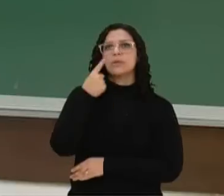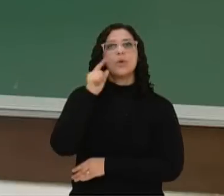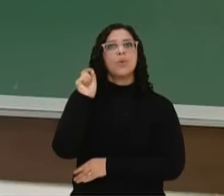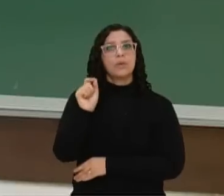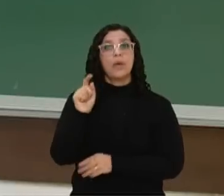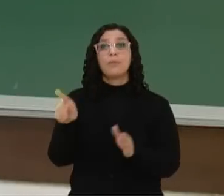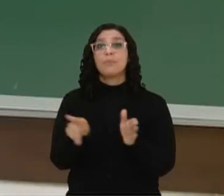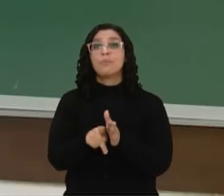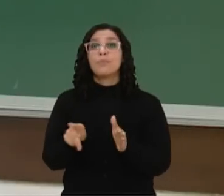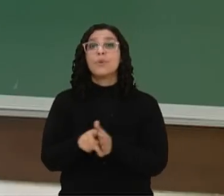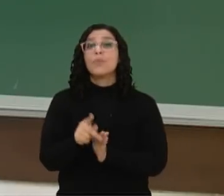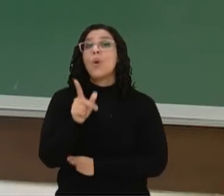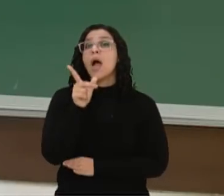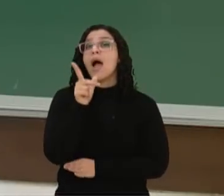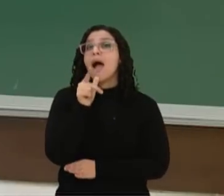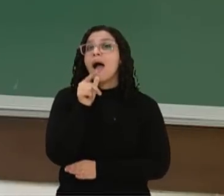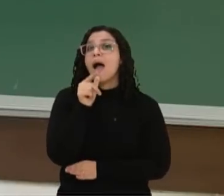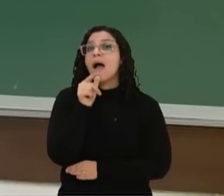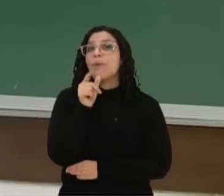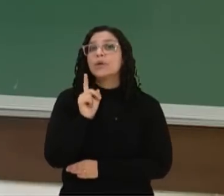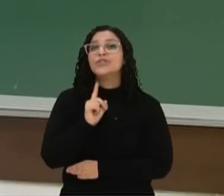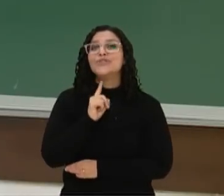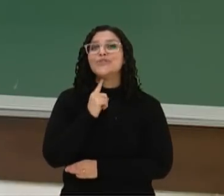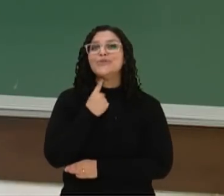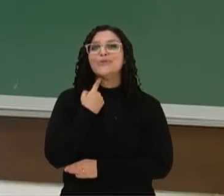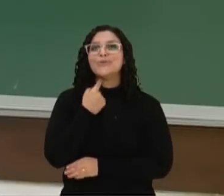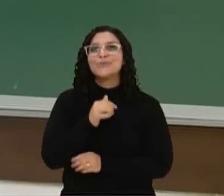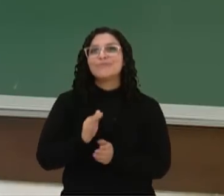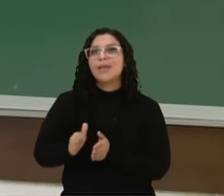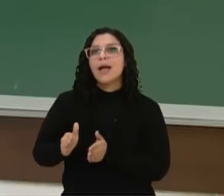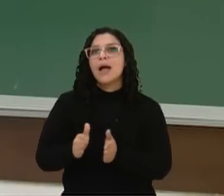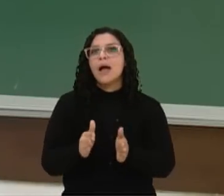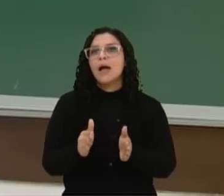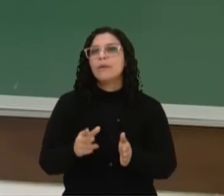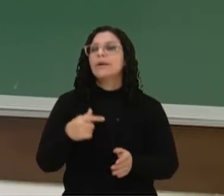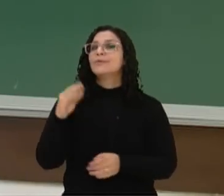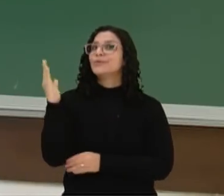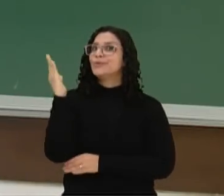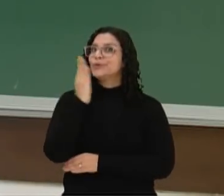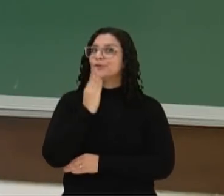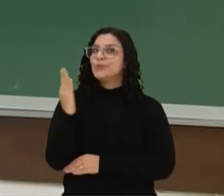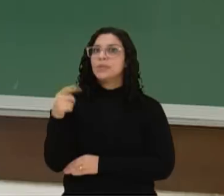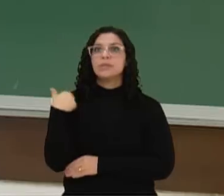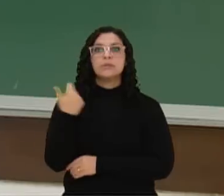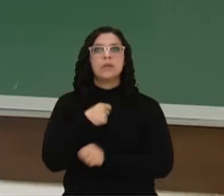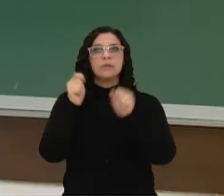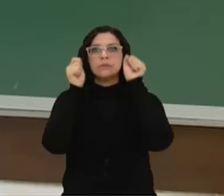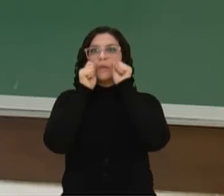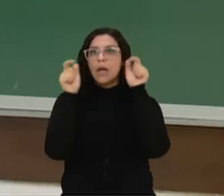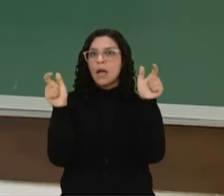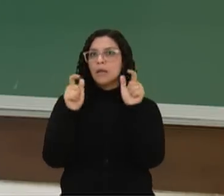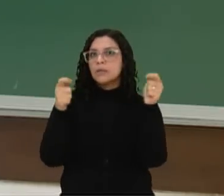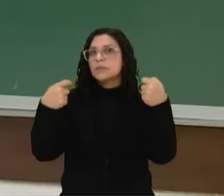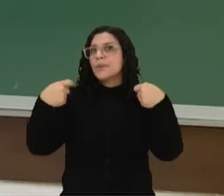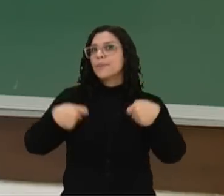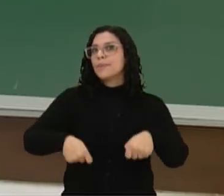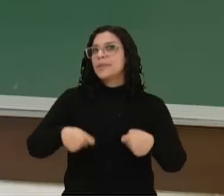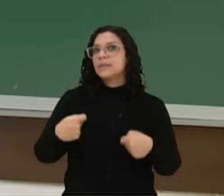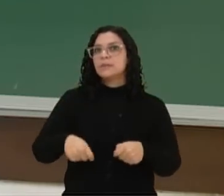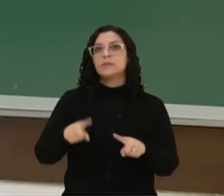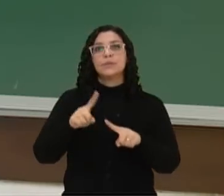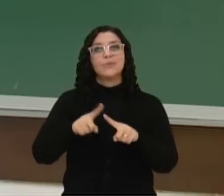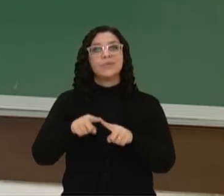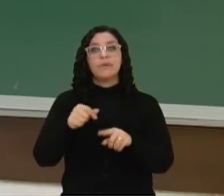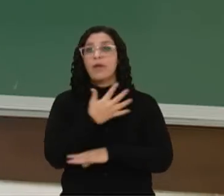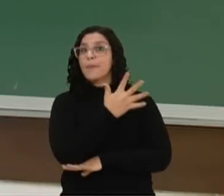é a poluição da água. E no caso do Brasil, o que mais chama a nossa atenção quando a gente pensa nas mudanças